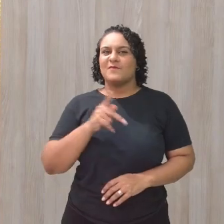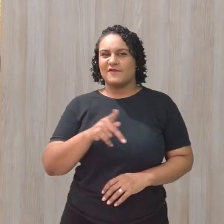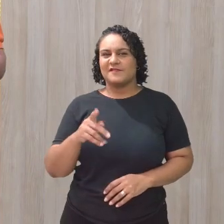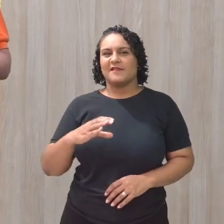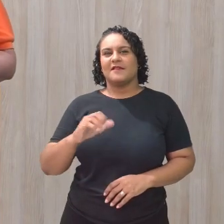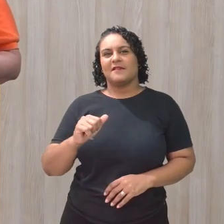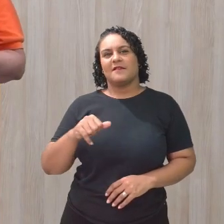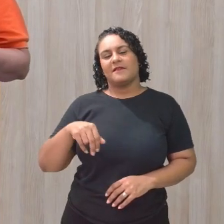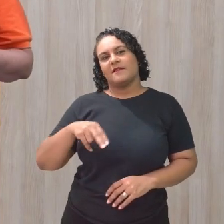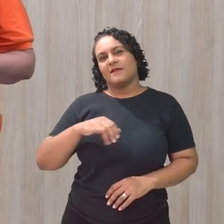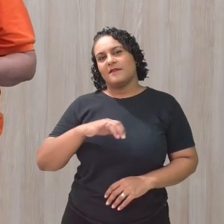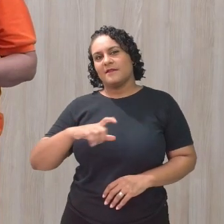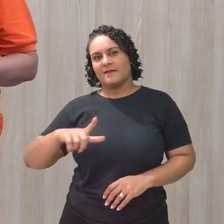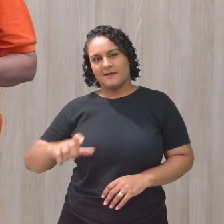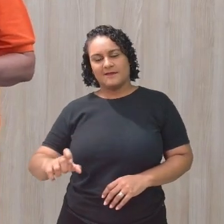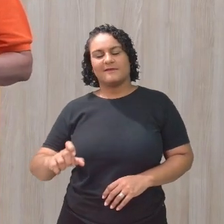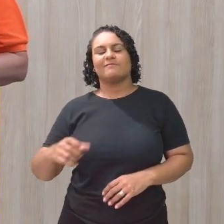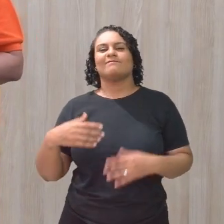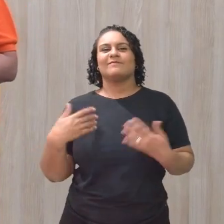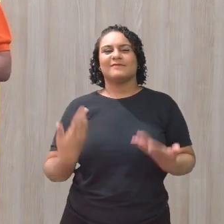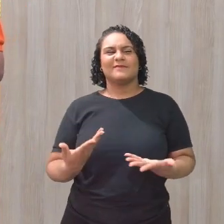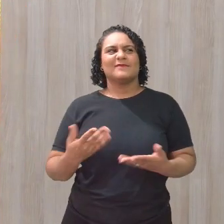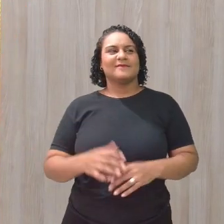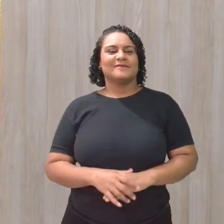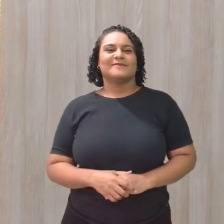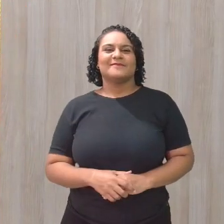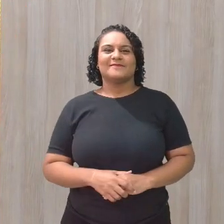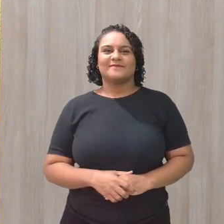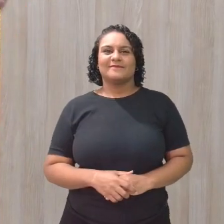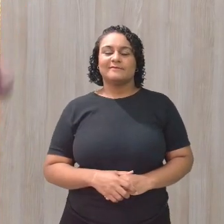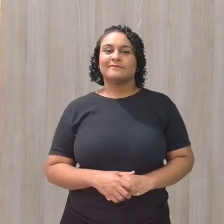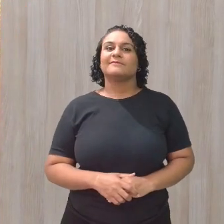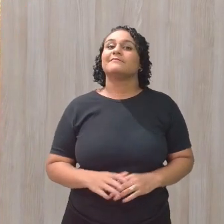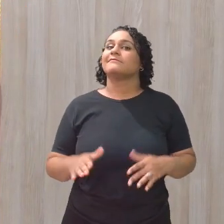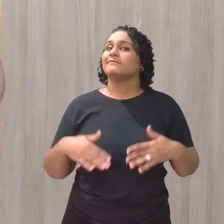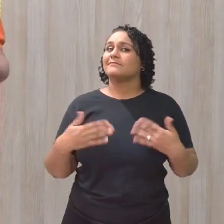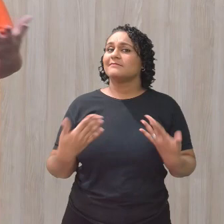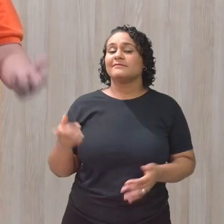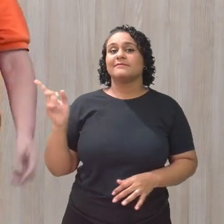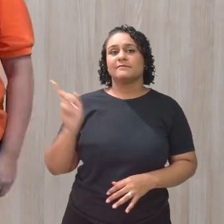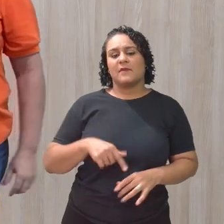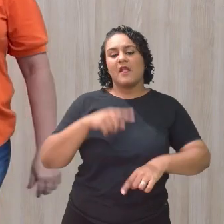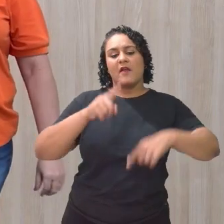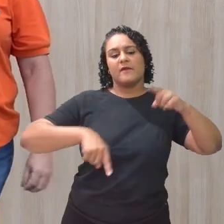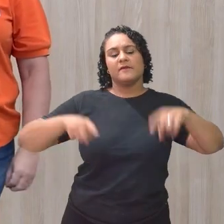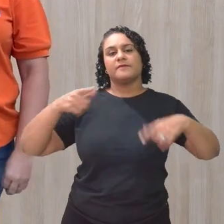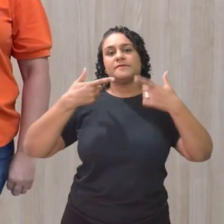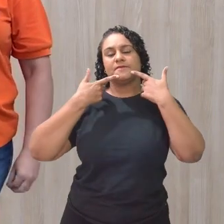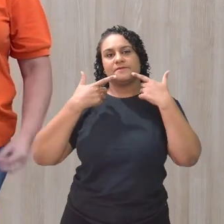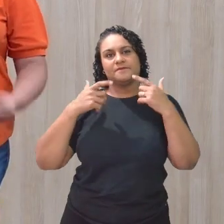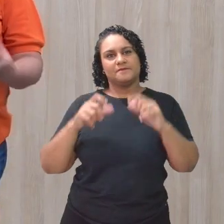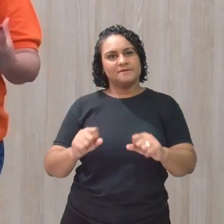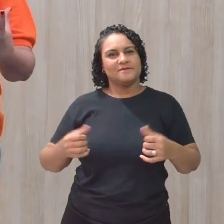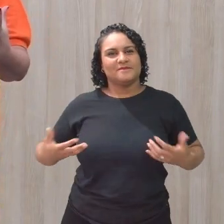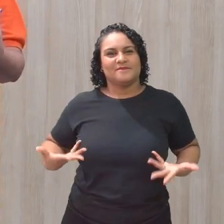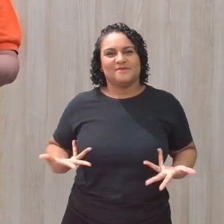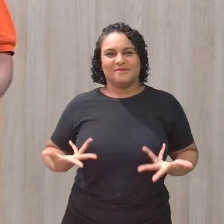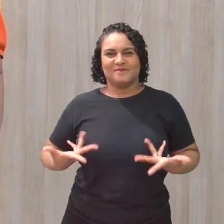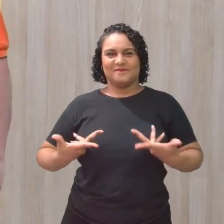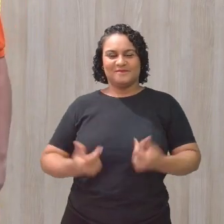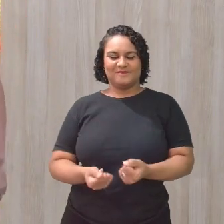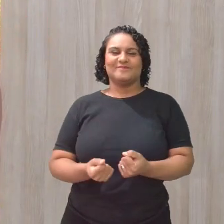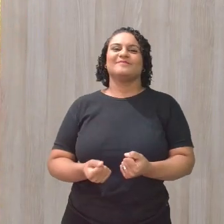trouxe para mim agora uma memória muito boa de Minas. Então é isso, minha gente, é a variação linguística maravilhosa